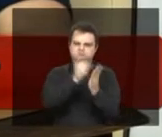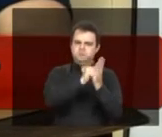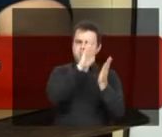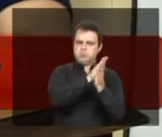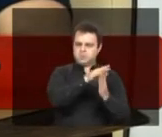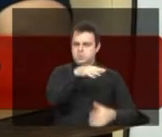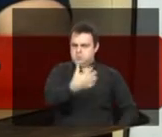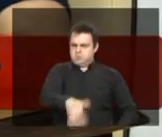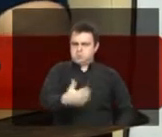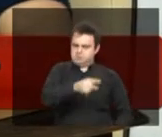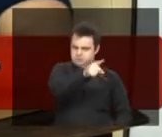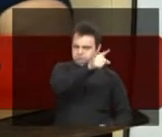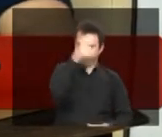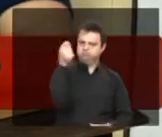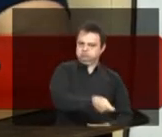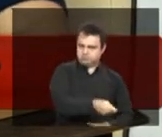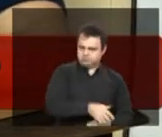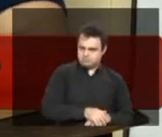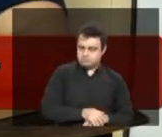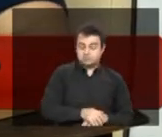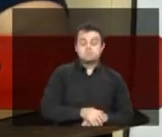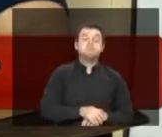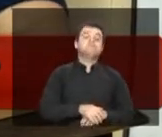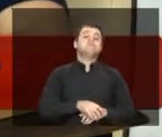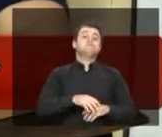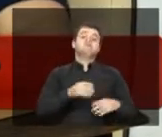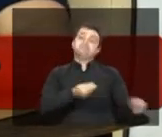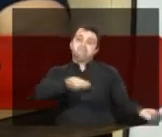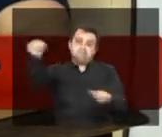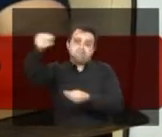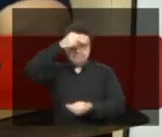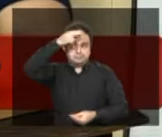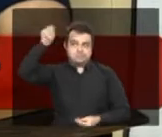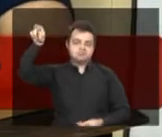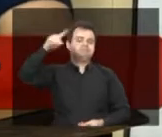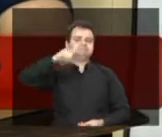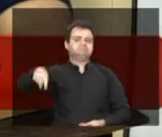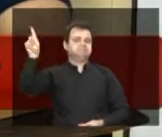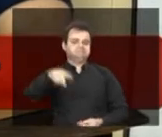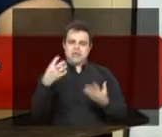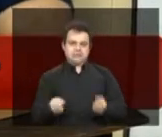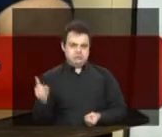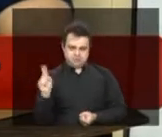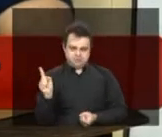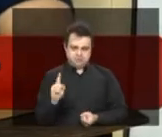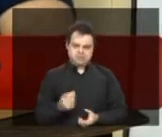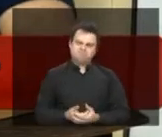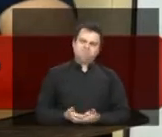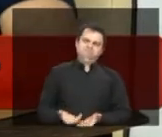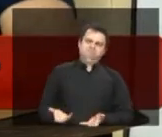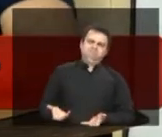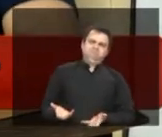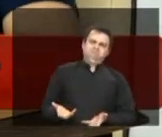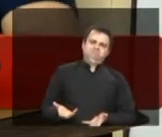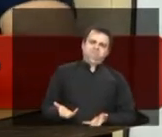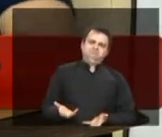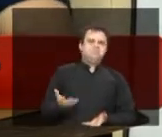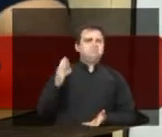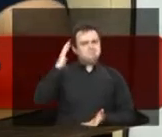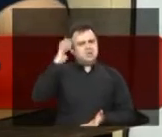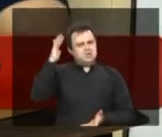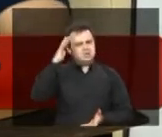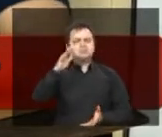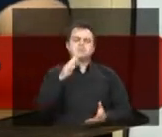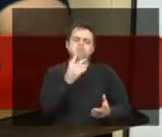né? E aí chegou lá no Executivo, mas foi vetado. Eu acredito que é por conta desse avanço